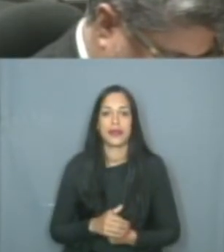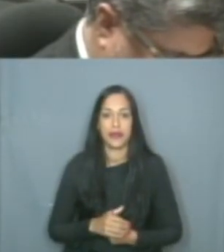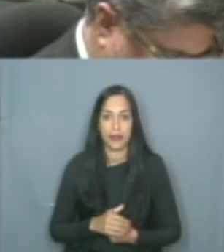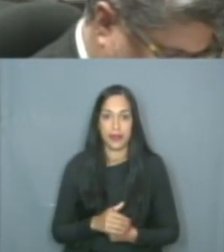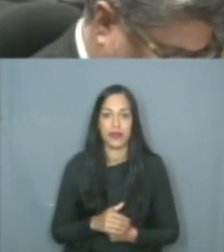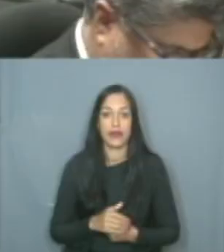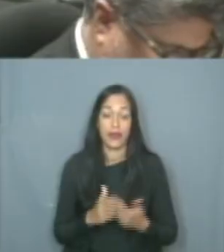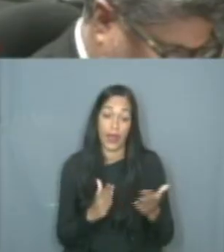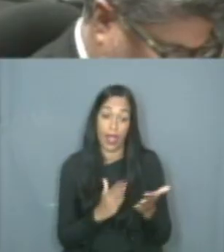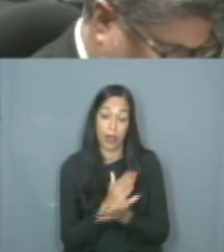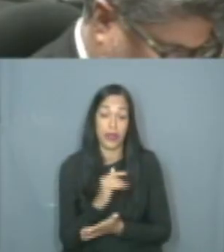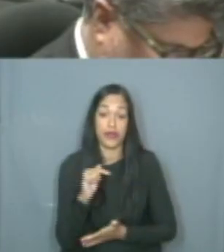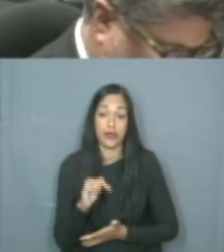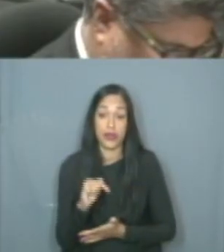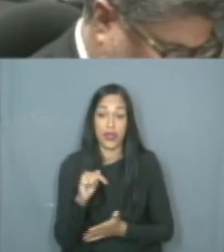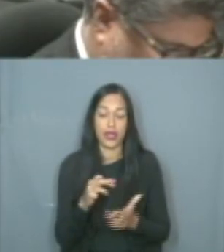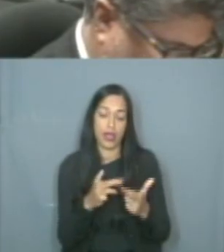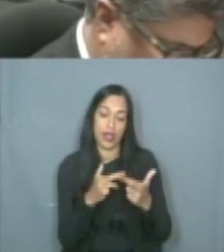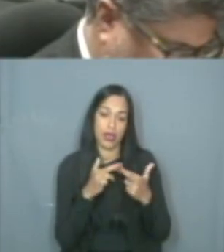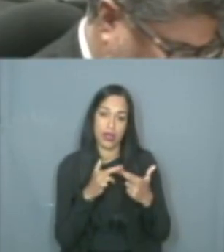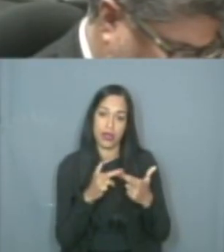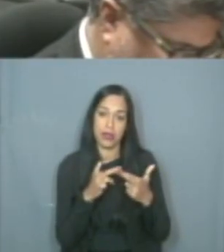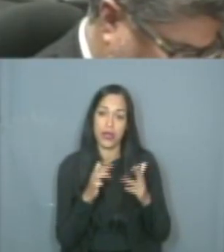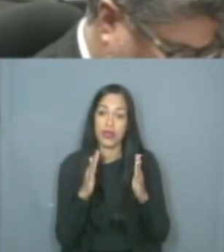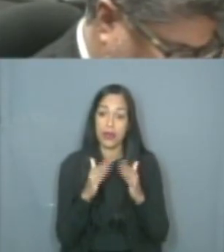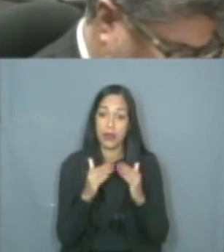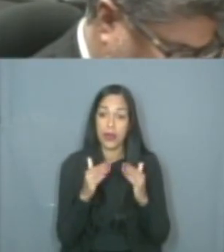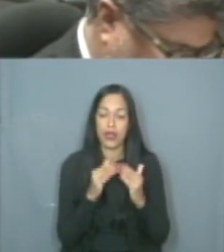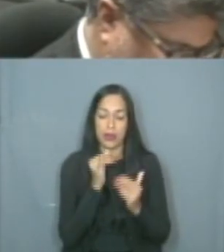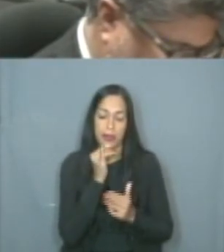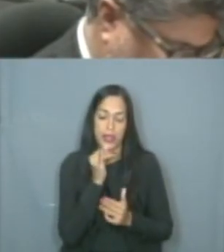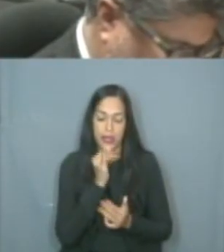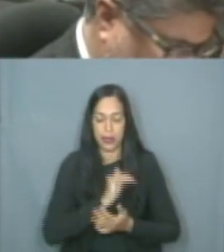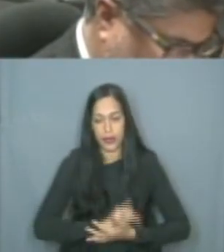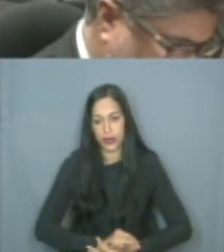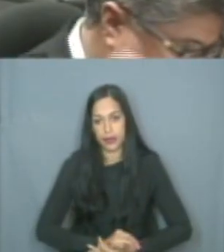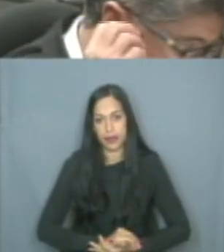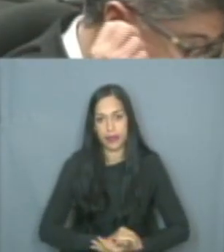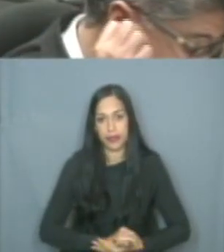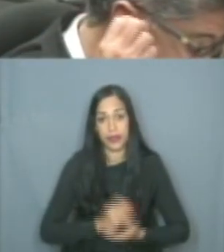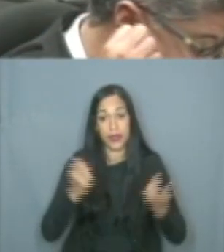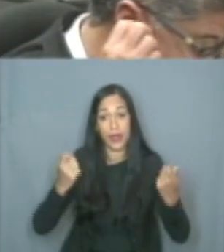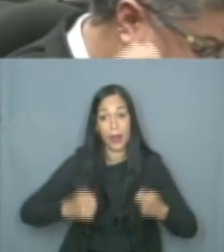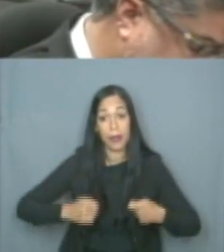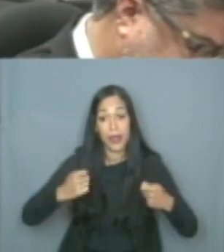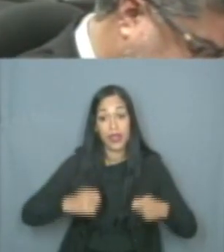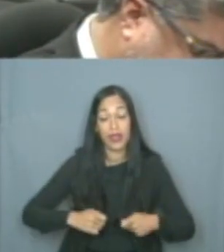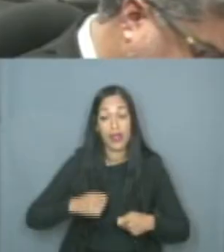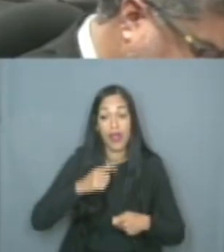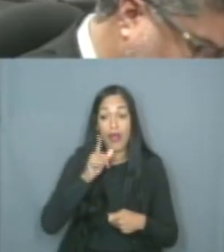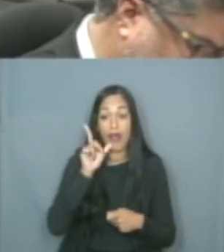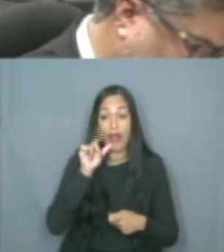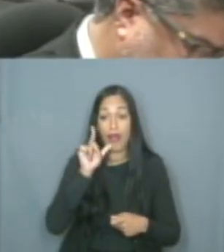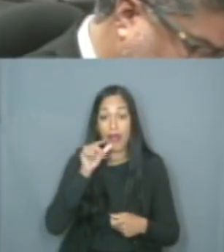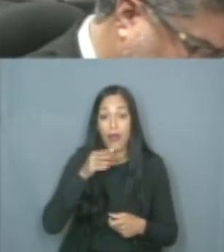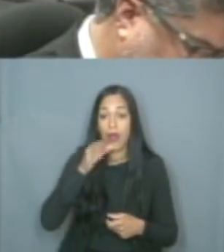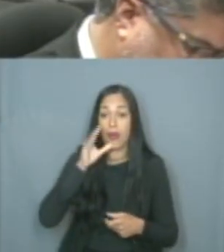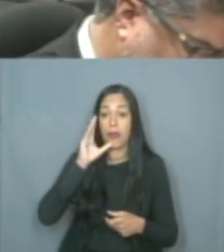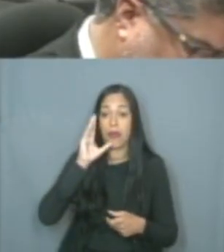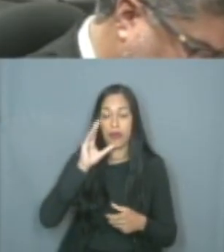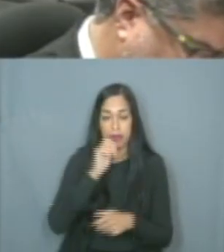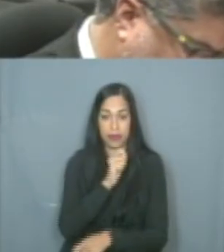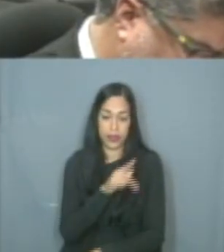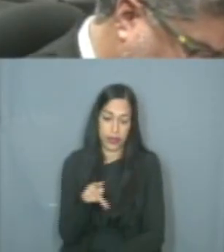absurdo de aprovar aqui requerimentos que pediam, por exemplo, o reabastecimento de água potável, água para